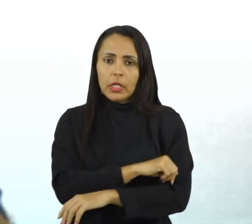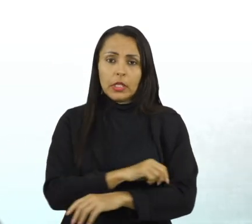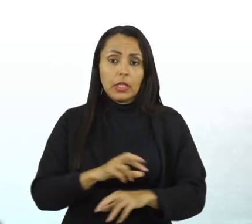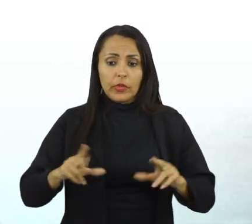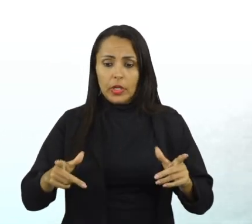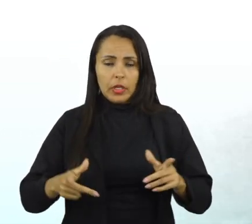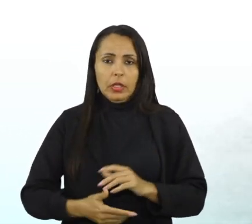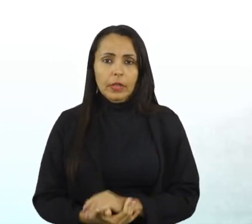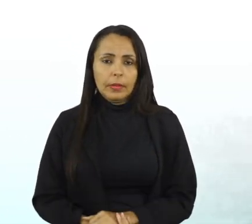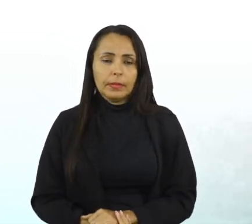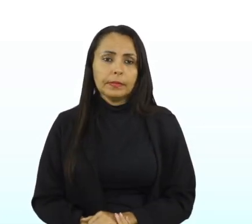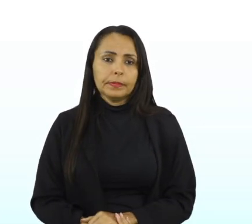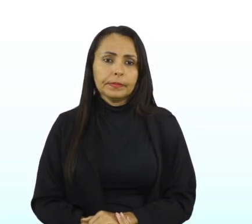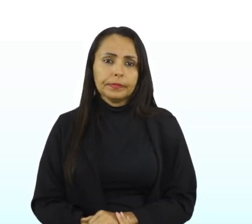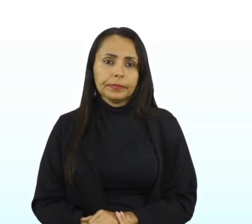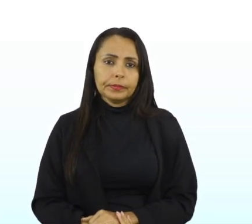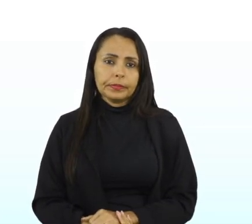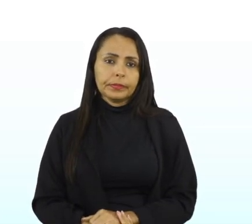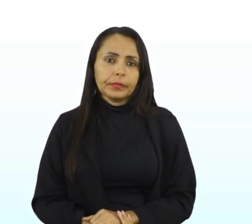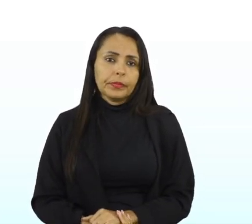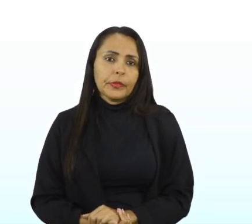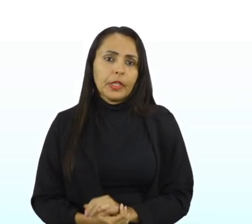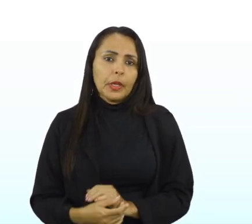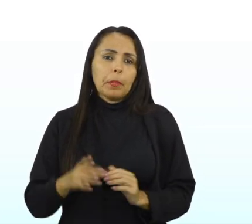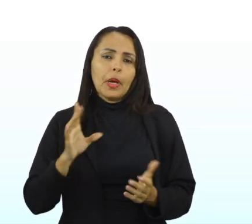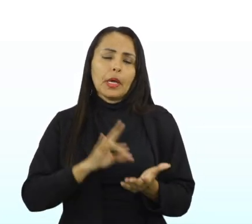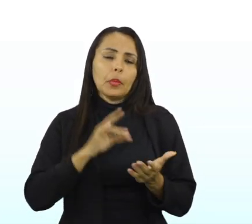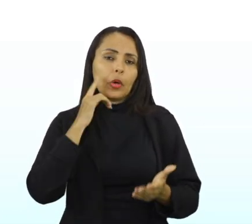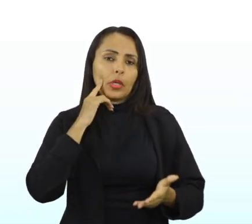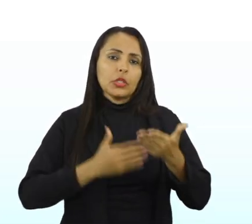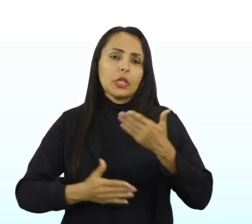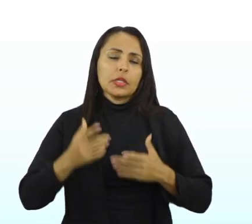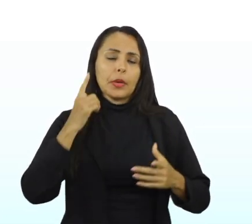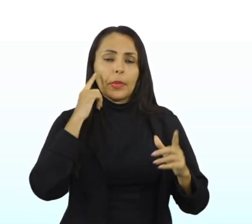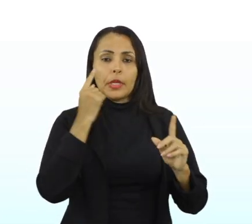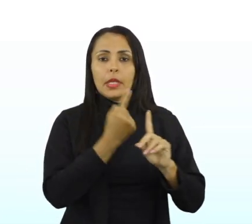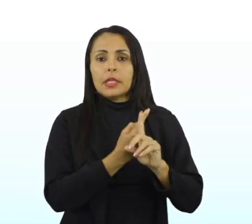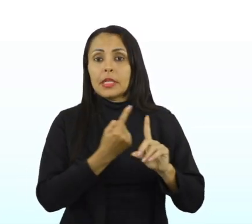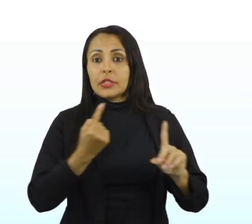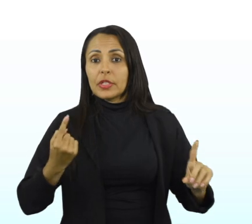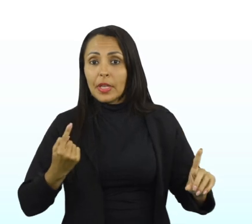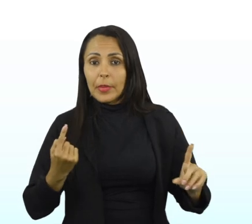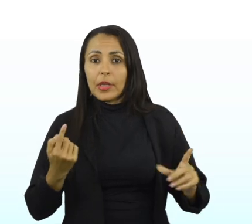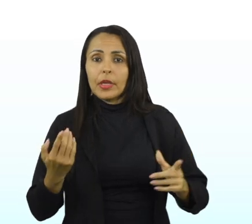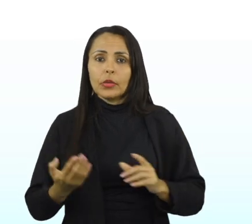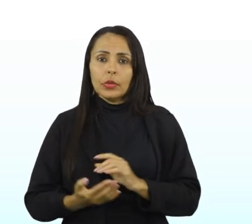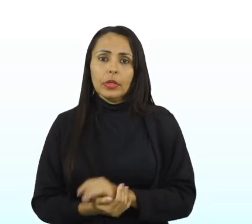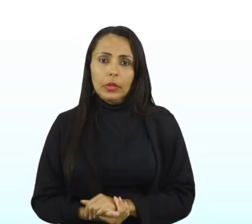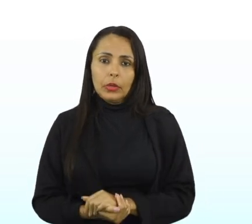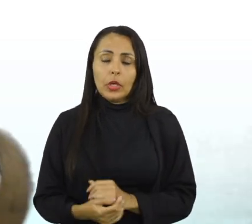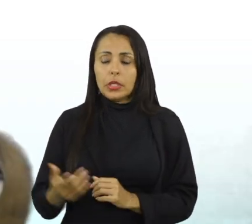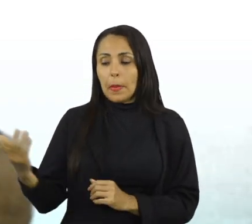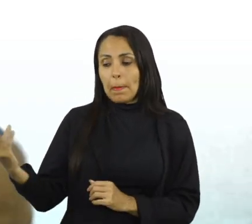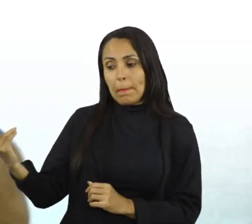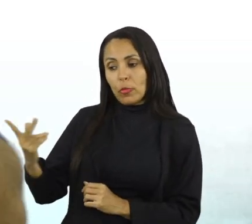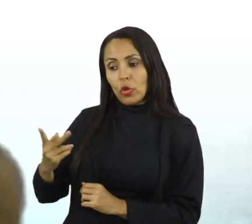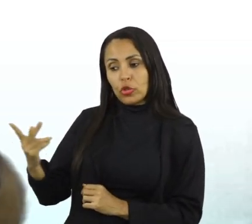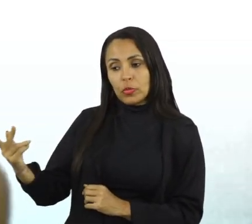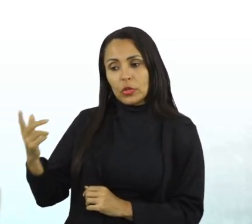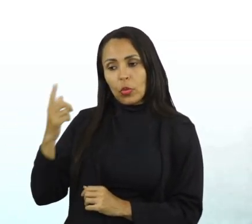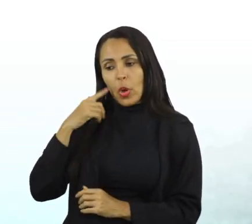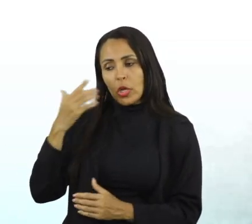Rio de Janeiro. São diferentes. É marcada por uma relação de distanciamento entre os interlocutores. Distanciamento